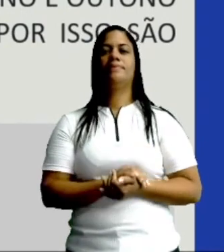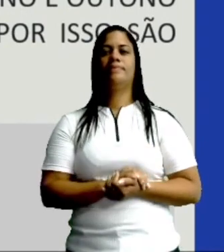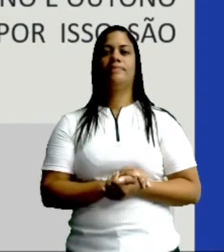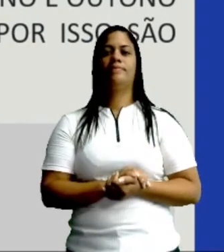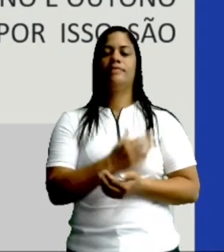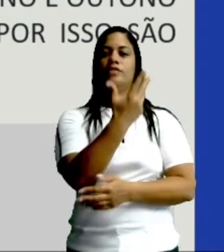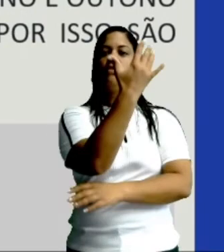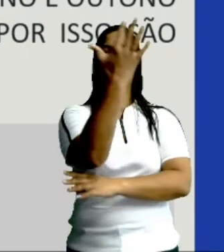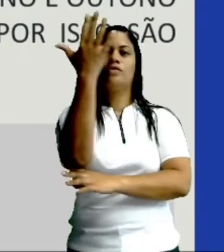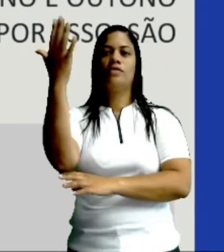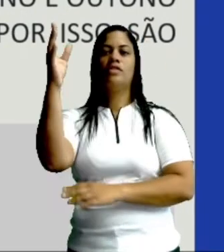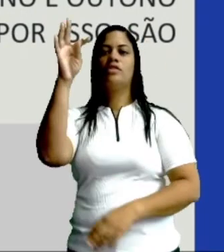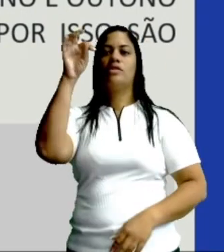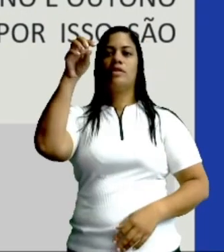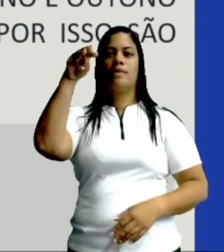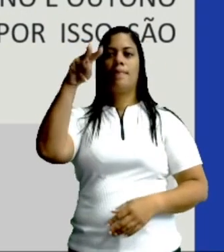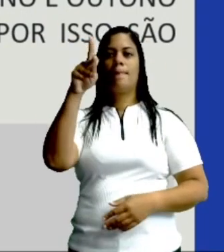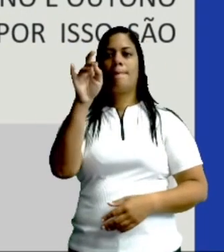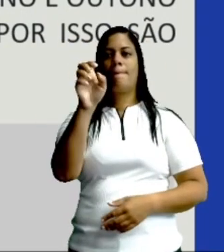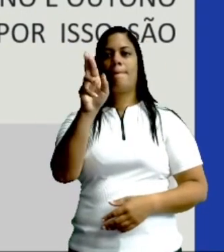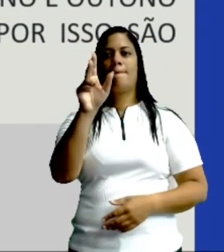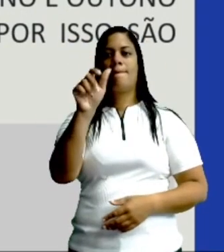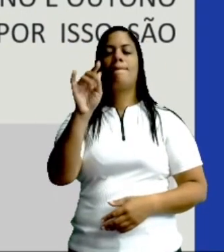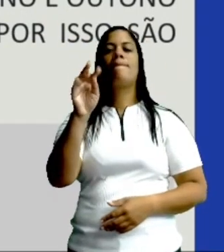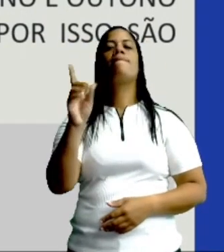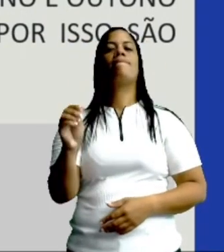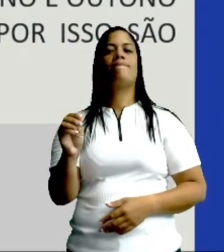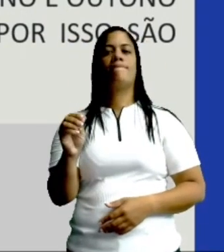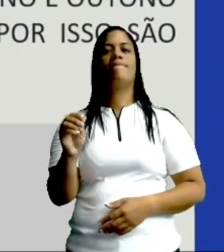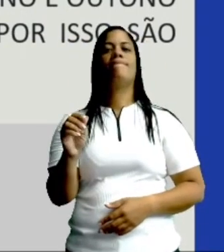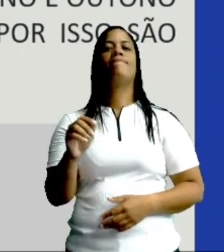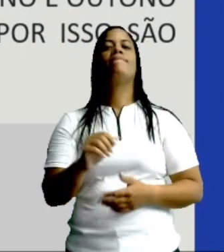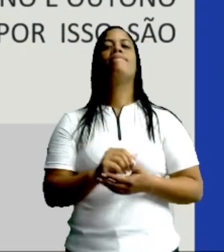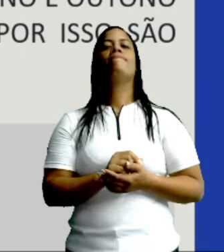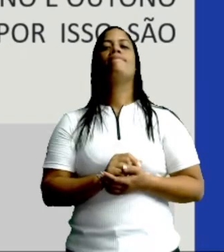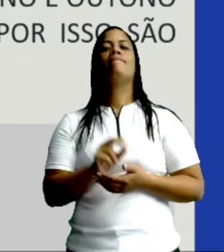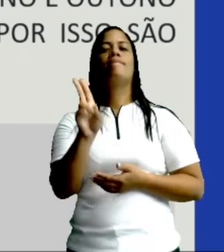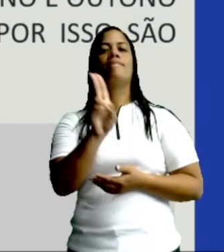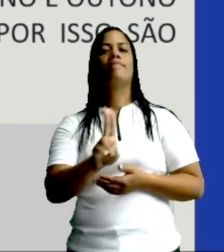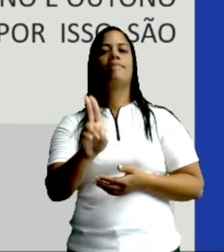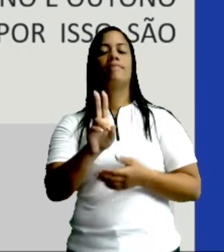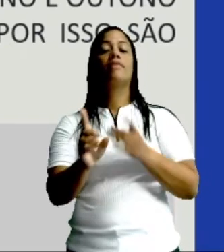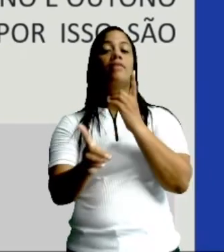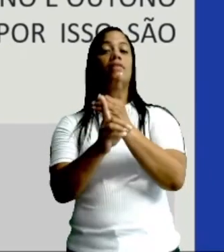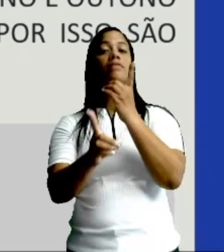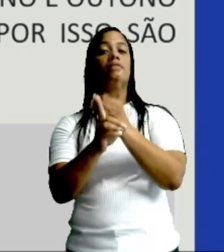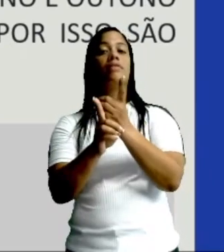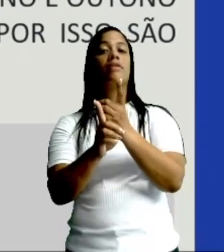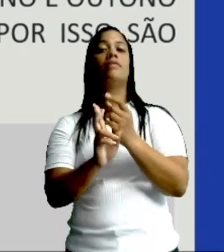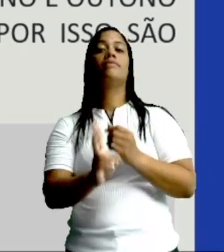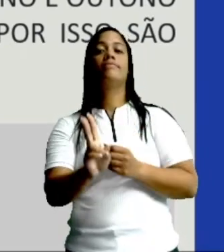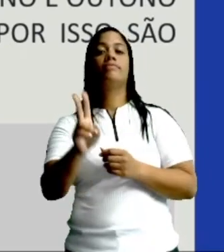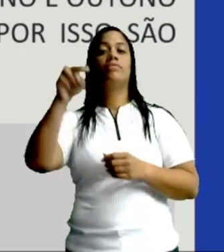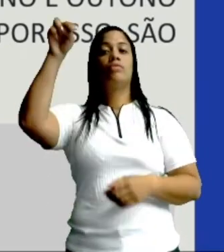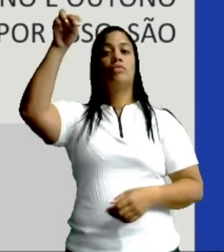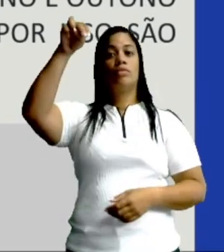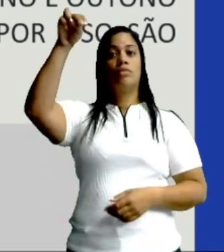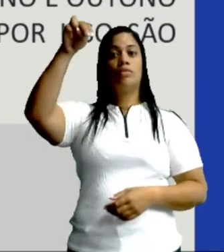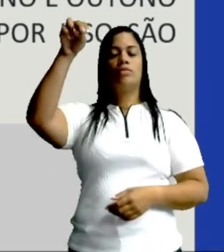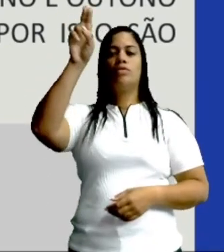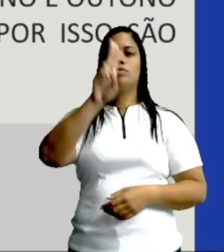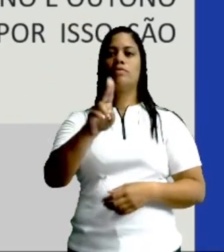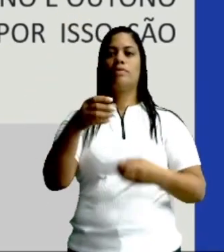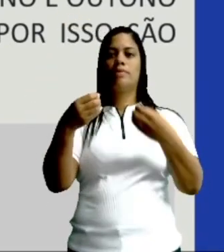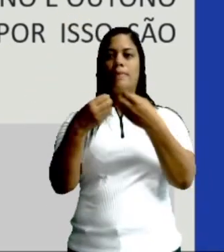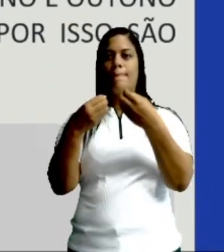Floresta temperada. Essa vegetação é encontrada principalmente no hemisfério norte, situado entre os